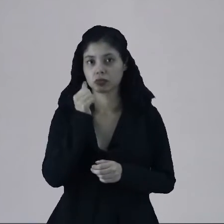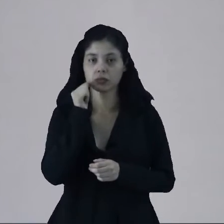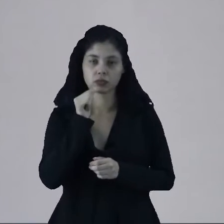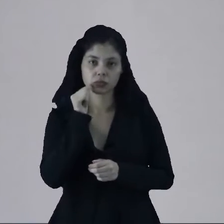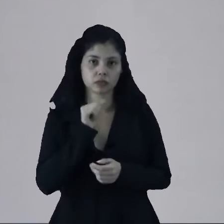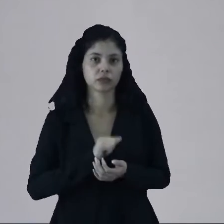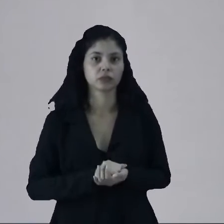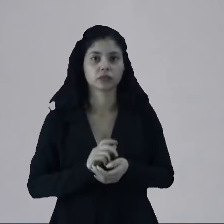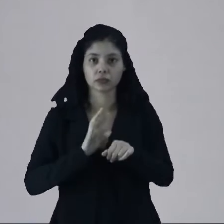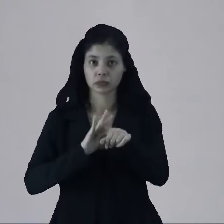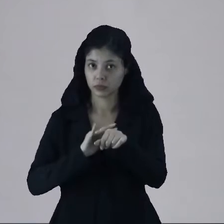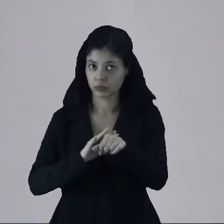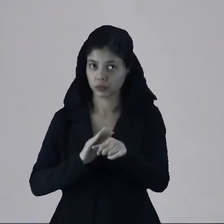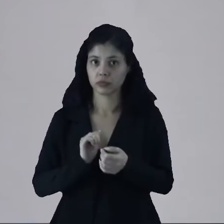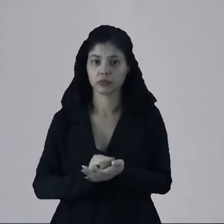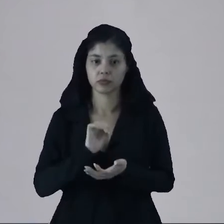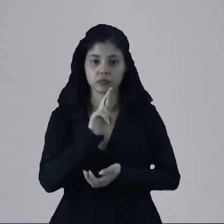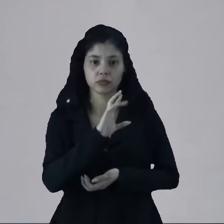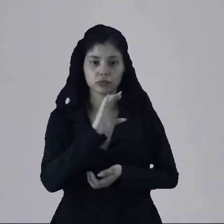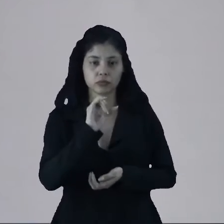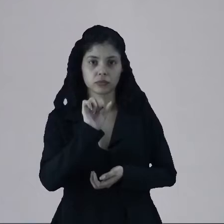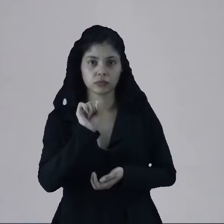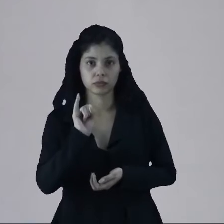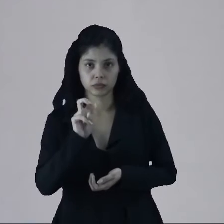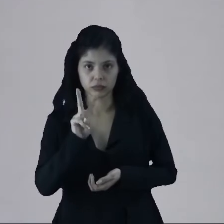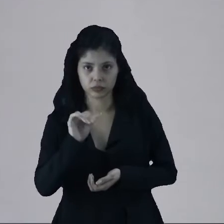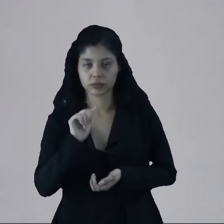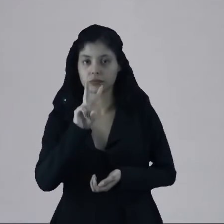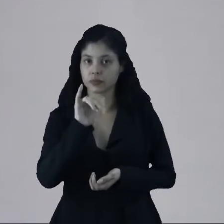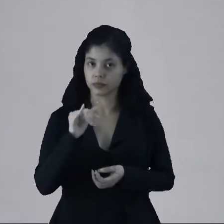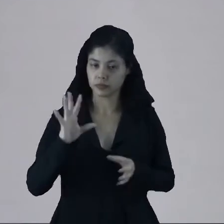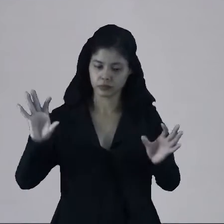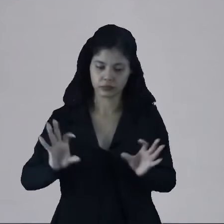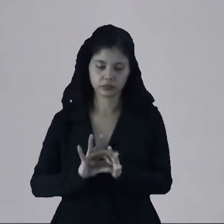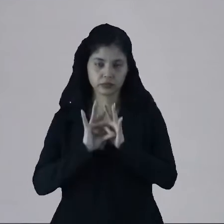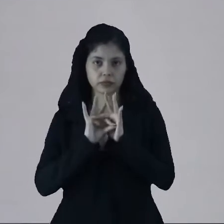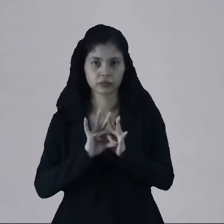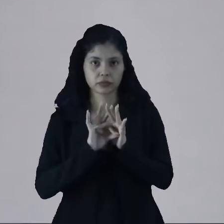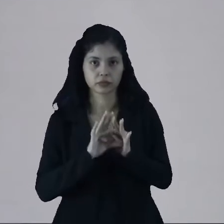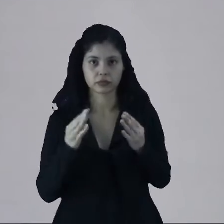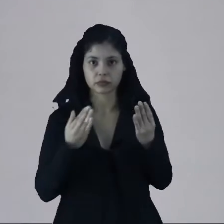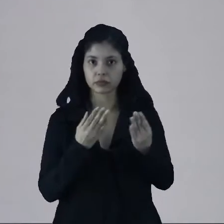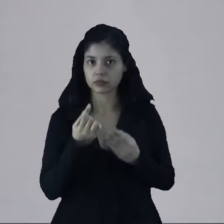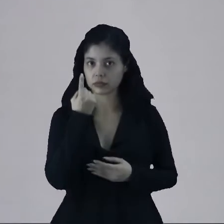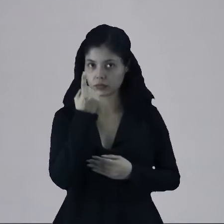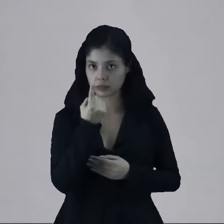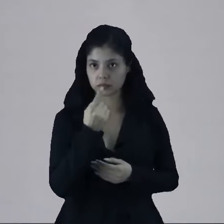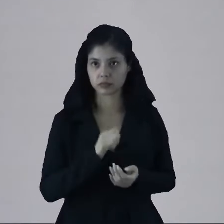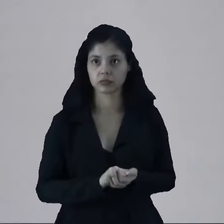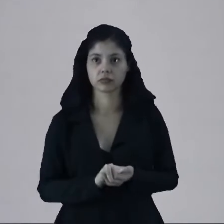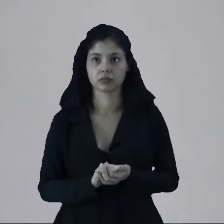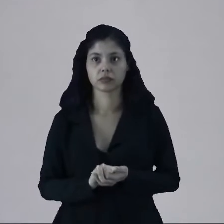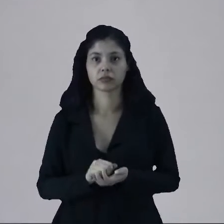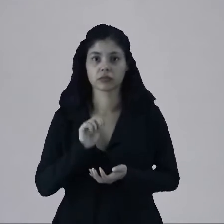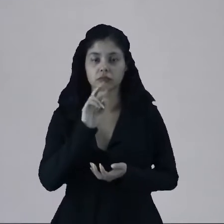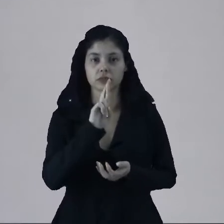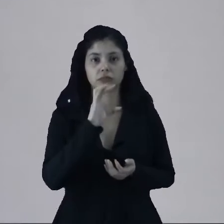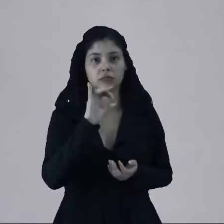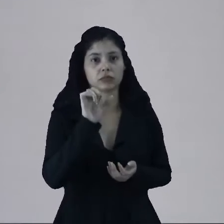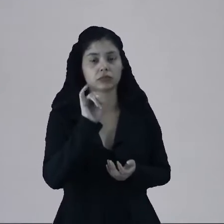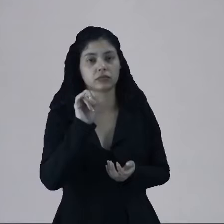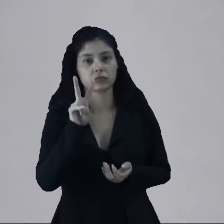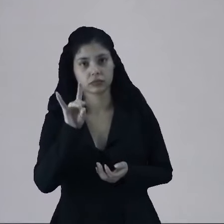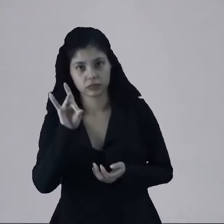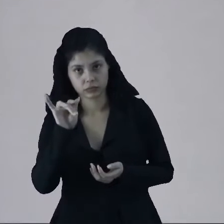mulher, e é uma doença recessiva, ou seja, ela vai estar relacionada a apenas a expressão gênica da